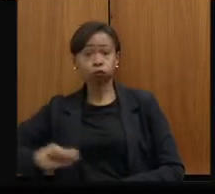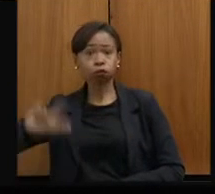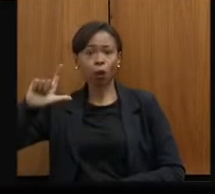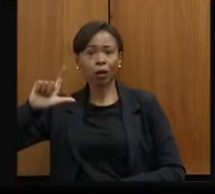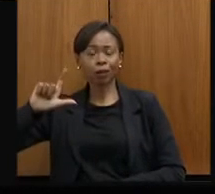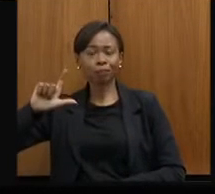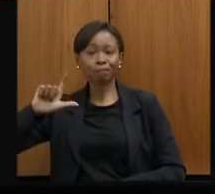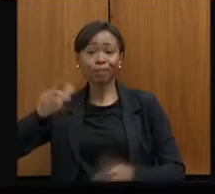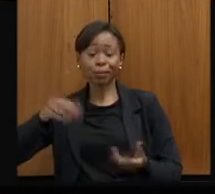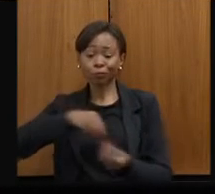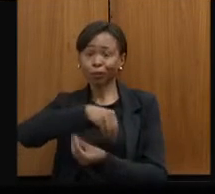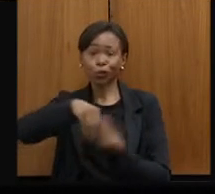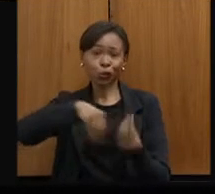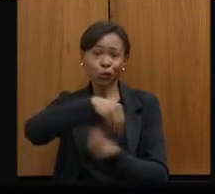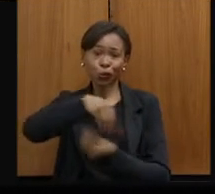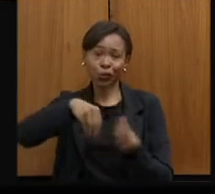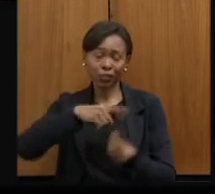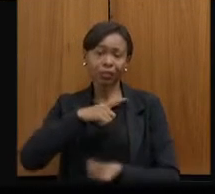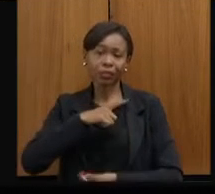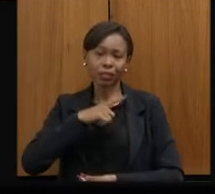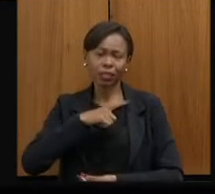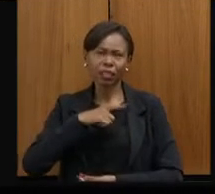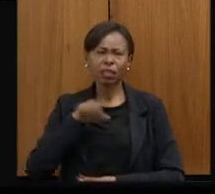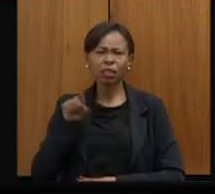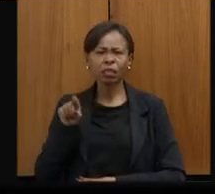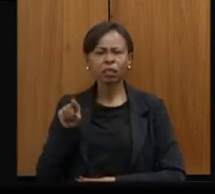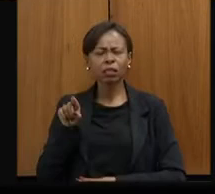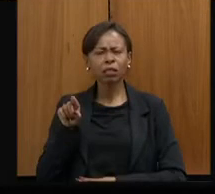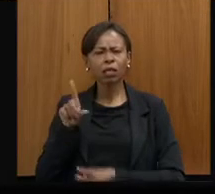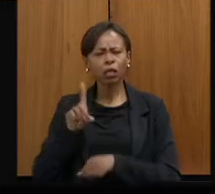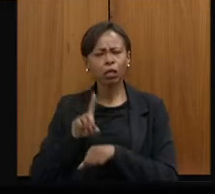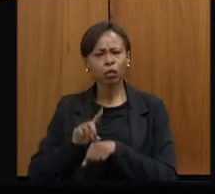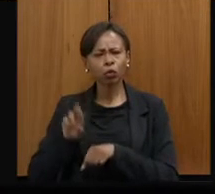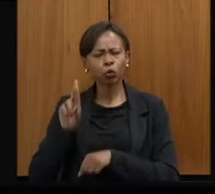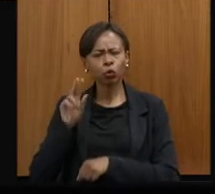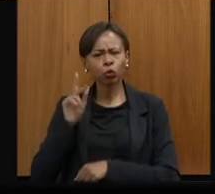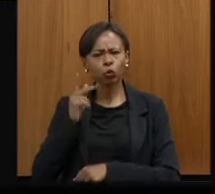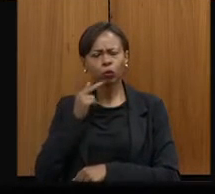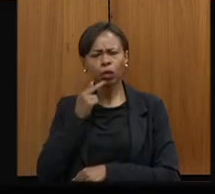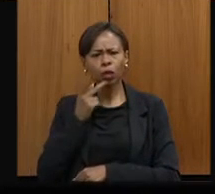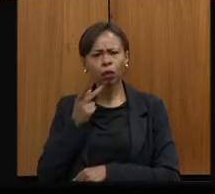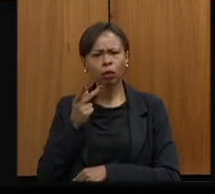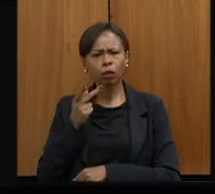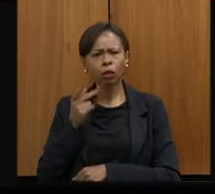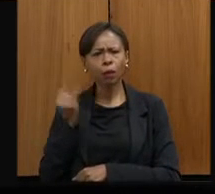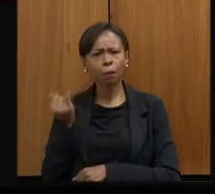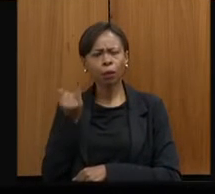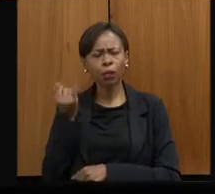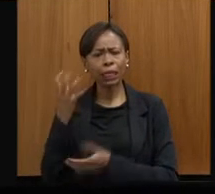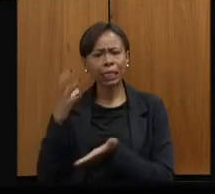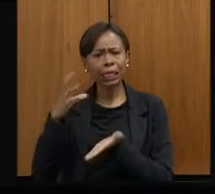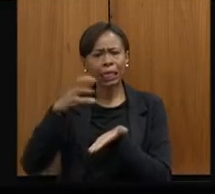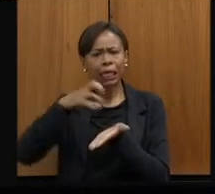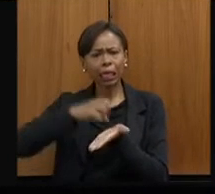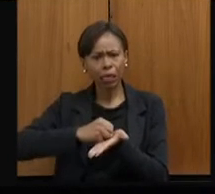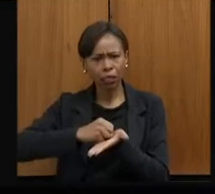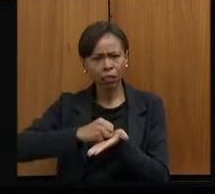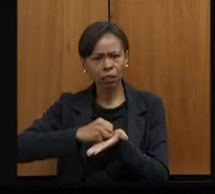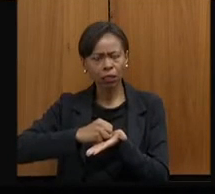A senhora, eu acho que foi a senhora mesmo que disse da importância do cadastramento, do cadastro.